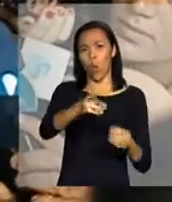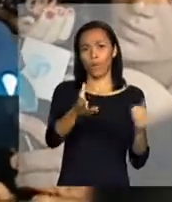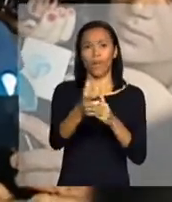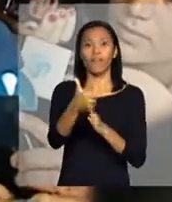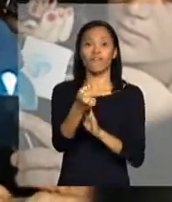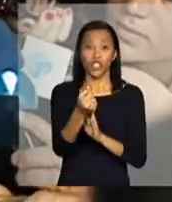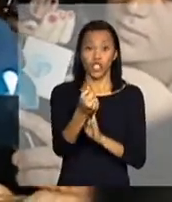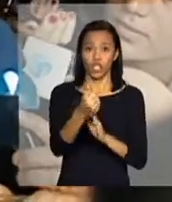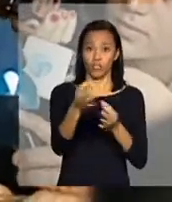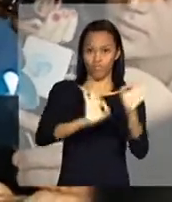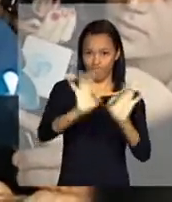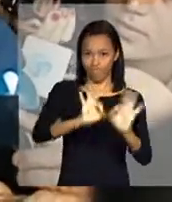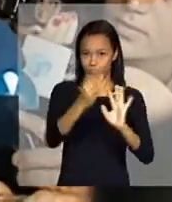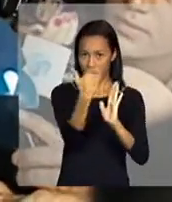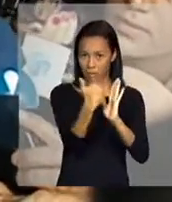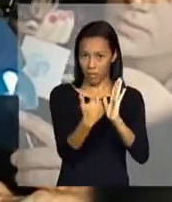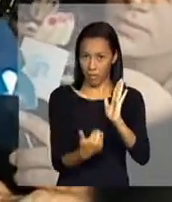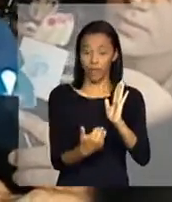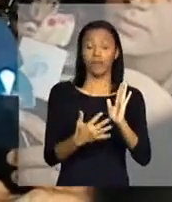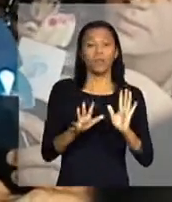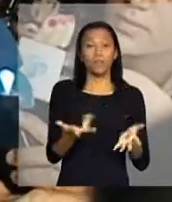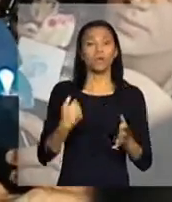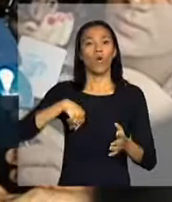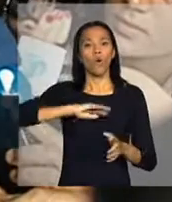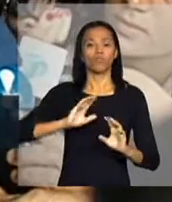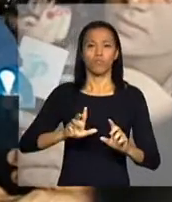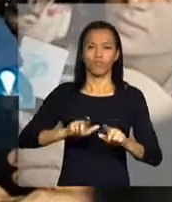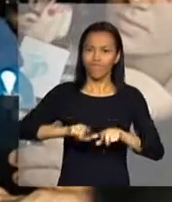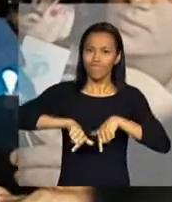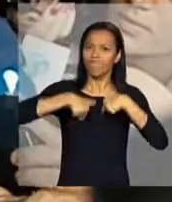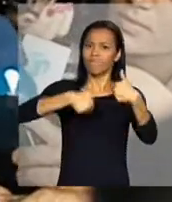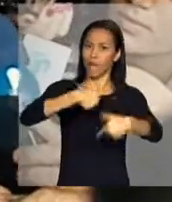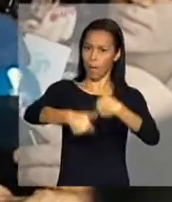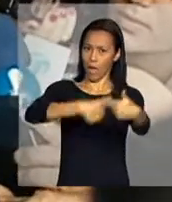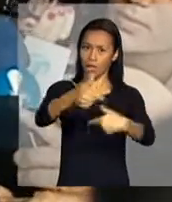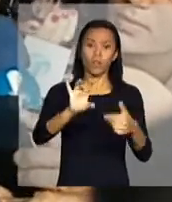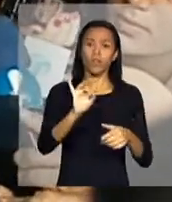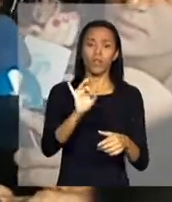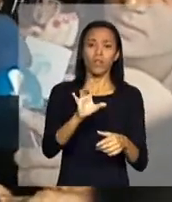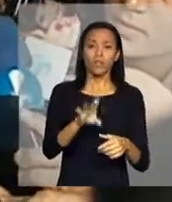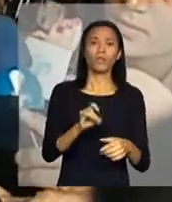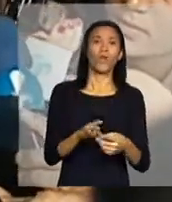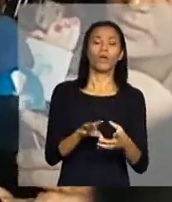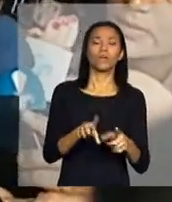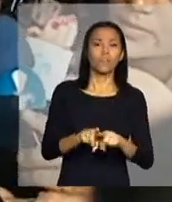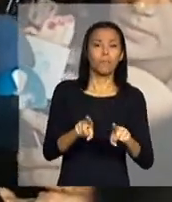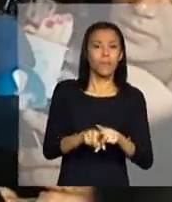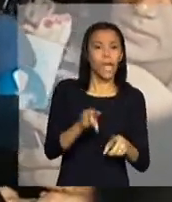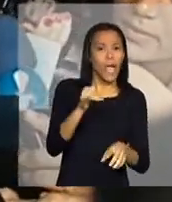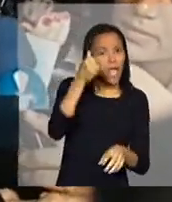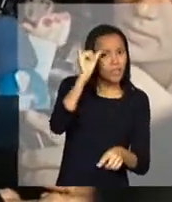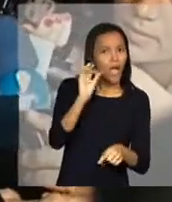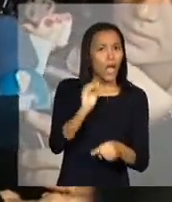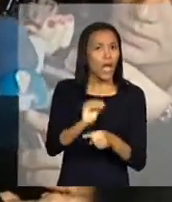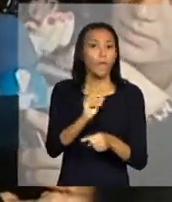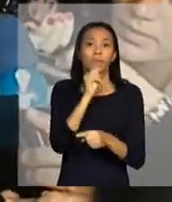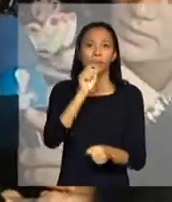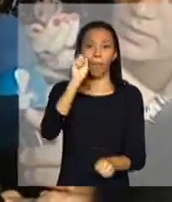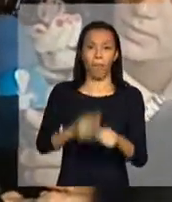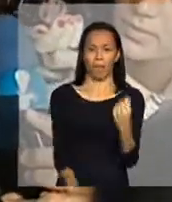pondo em prática a PNEGAT e estamos, com isso, trabalhando não só a questão de degradação, mas a prevenção, por exemplo, na questão de